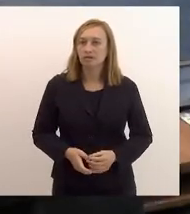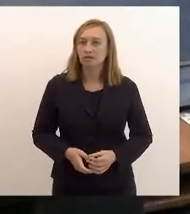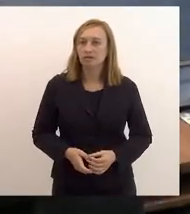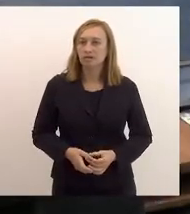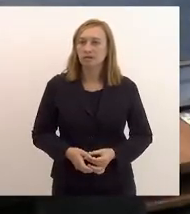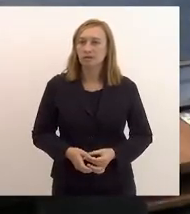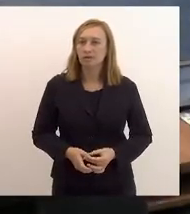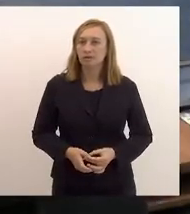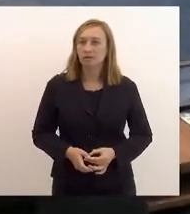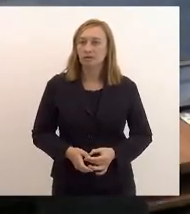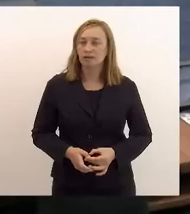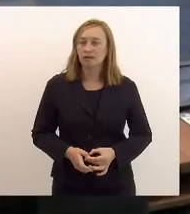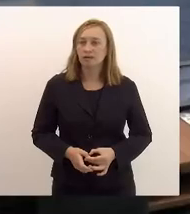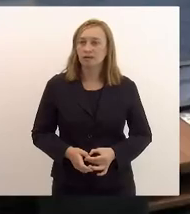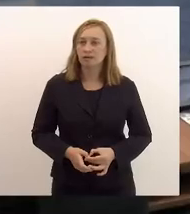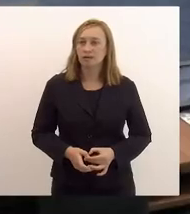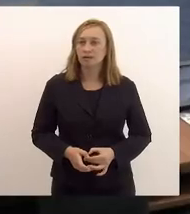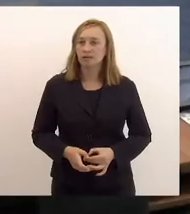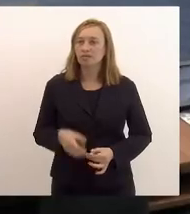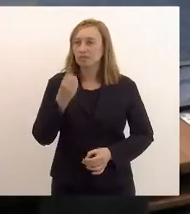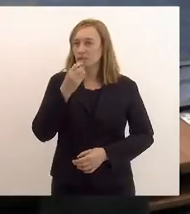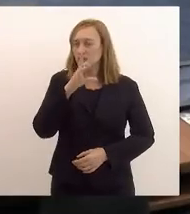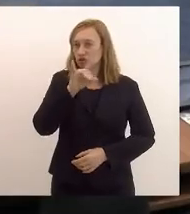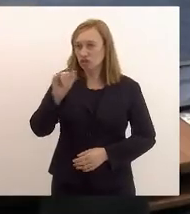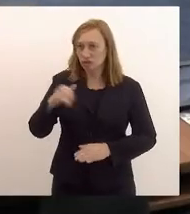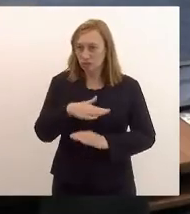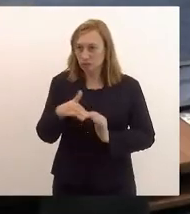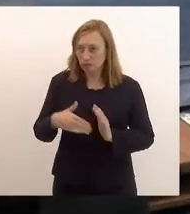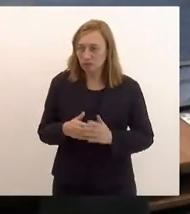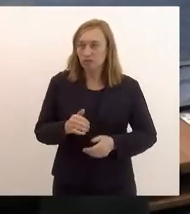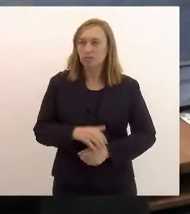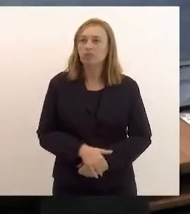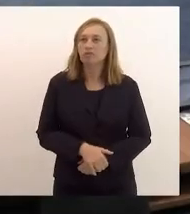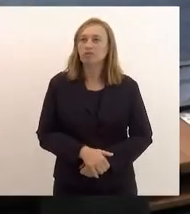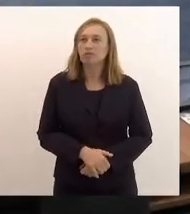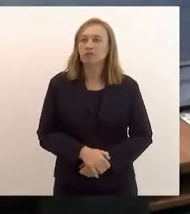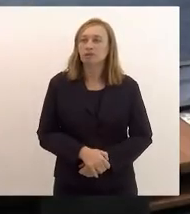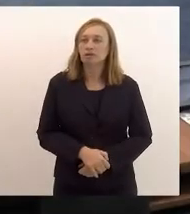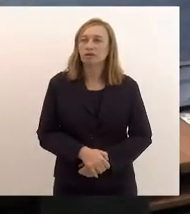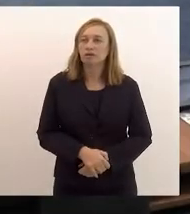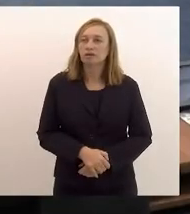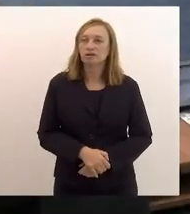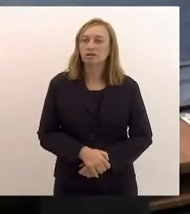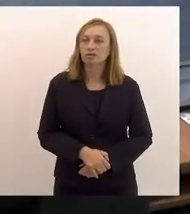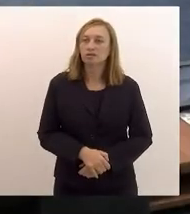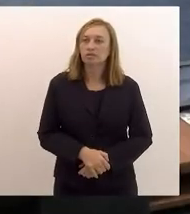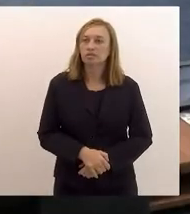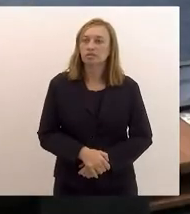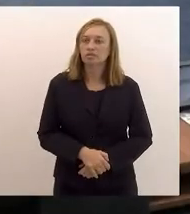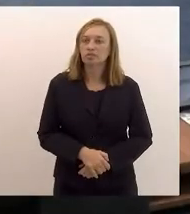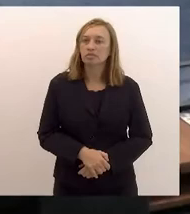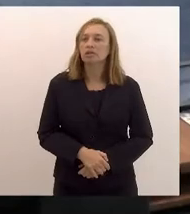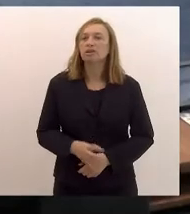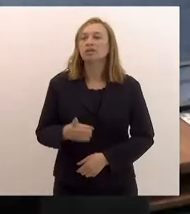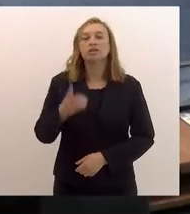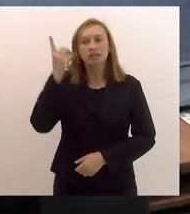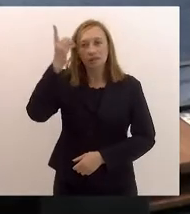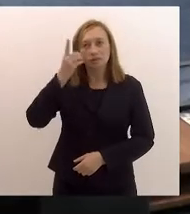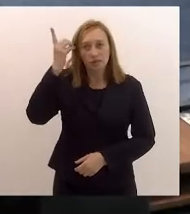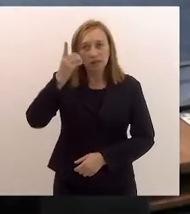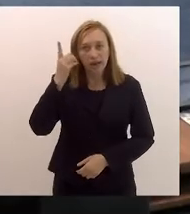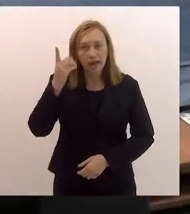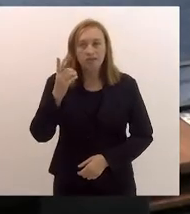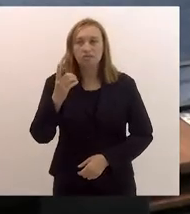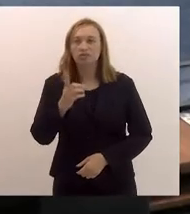Oi bem Bom dia a todas EA todos os Defensores defensores deputados meus